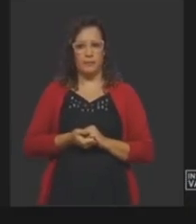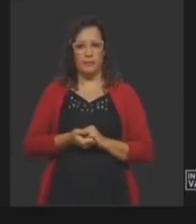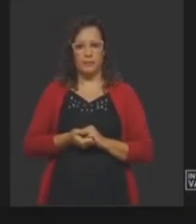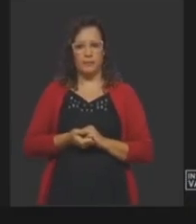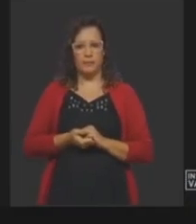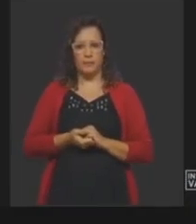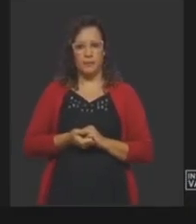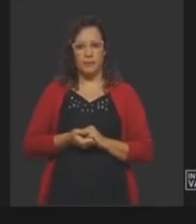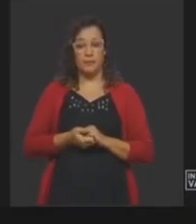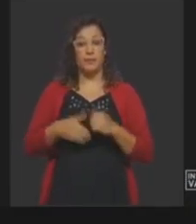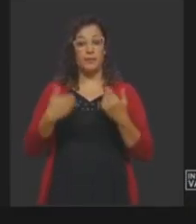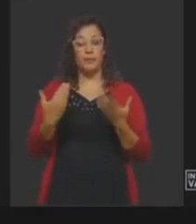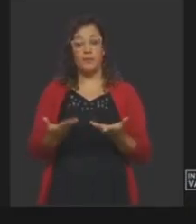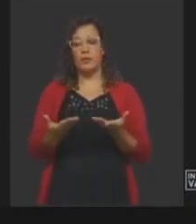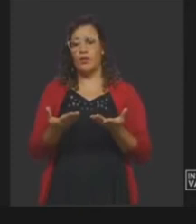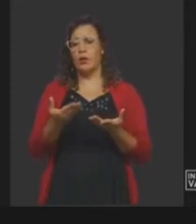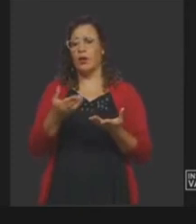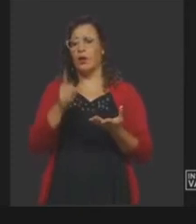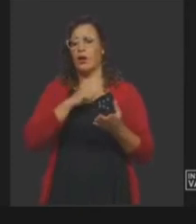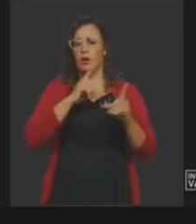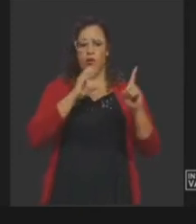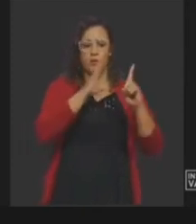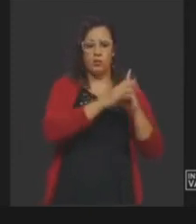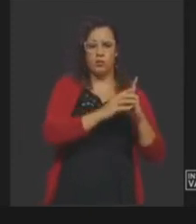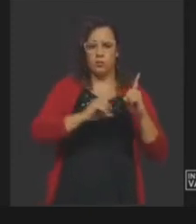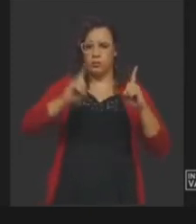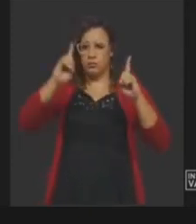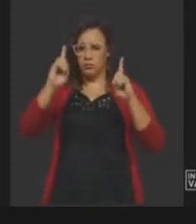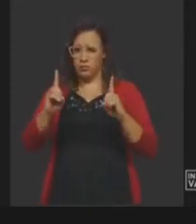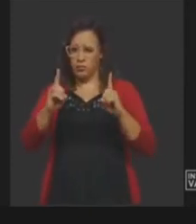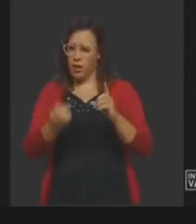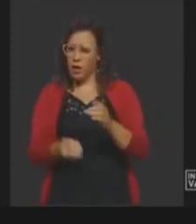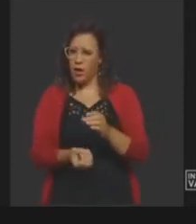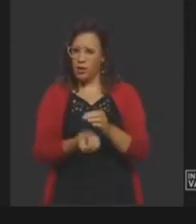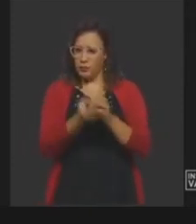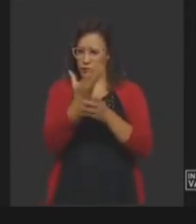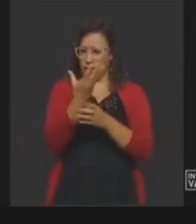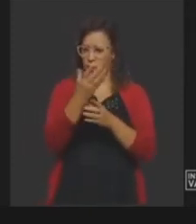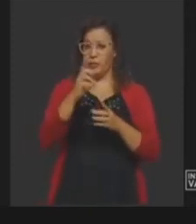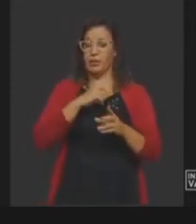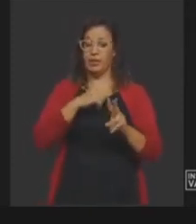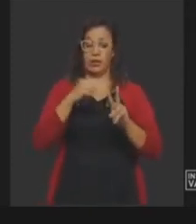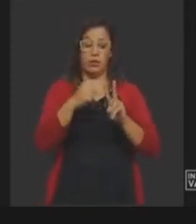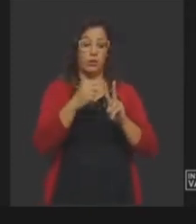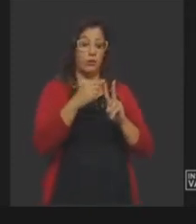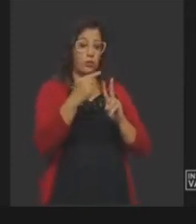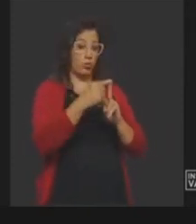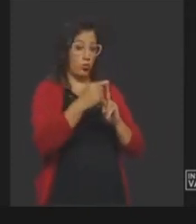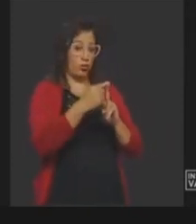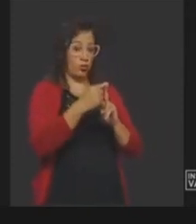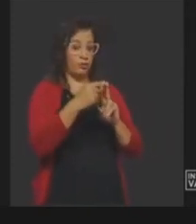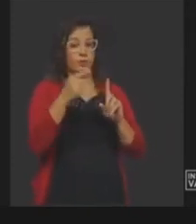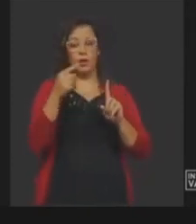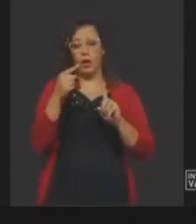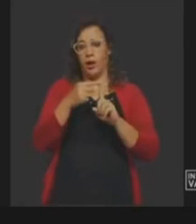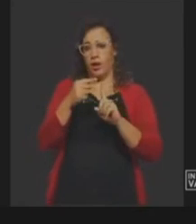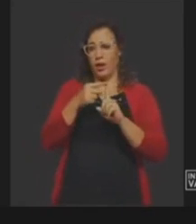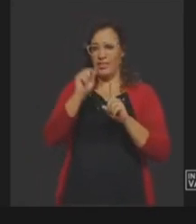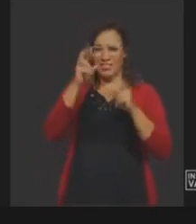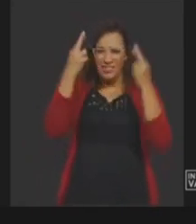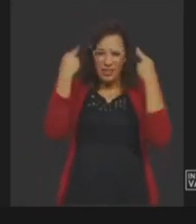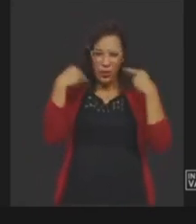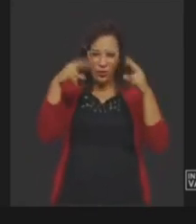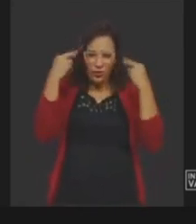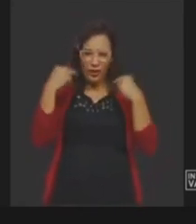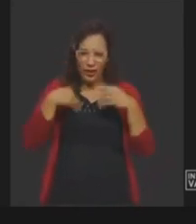Bom, a clonagem artificial, ela pode ser dividida em dois tipos. A reprodutiva, que é essa que eu falei da ovelha